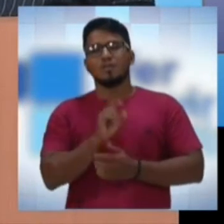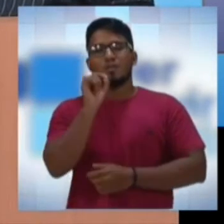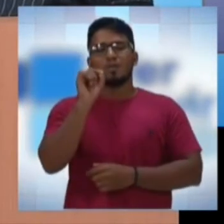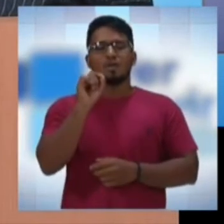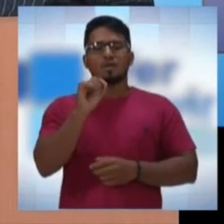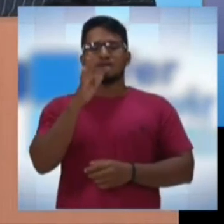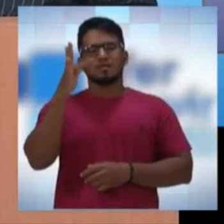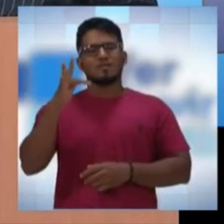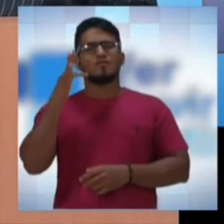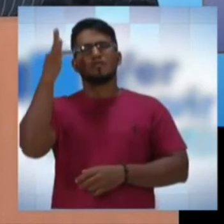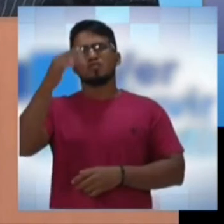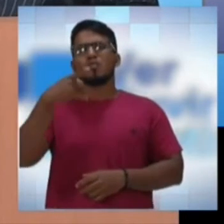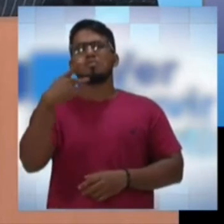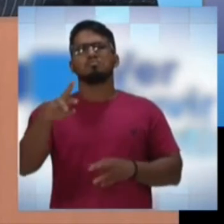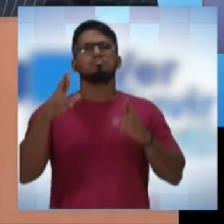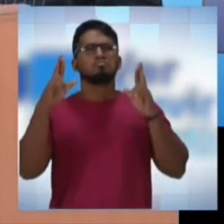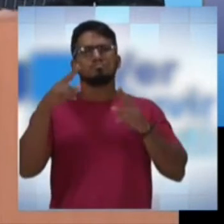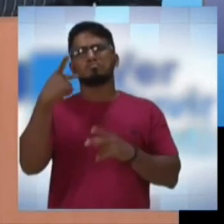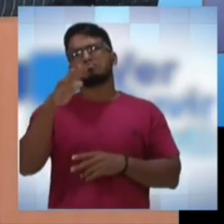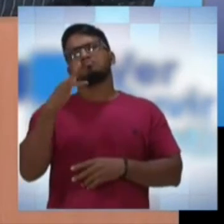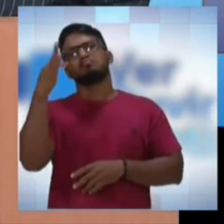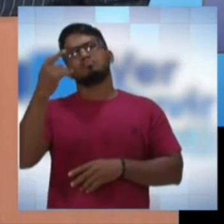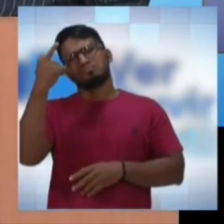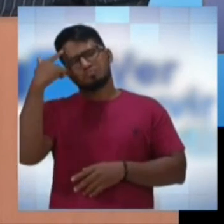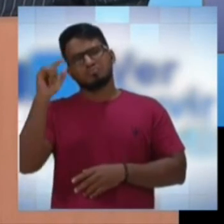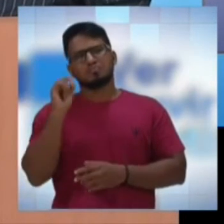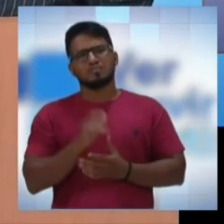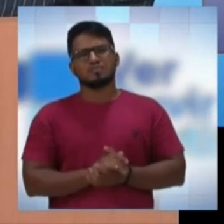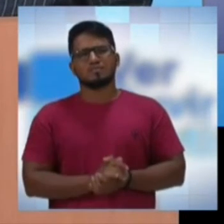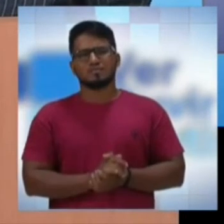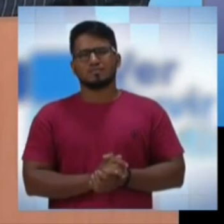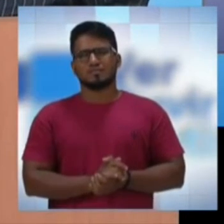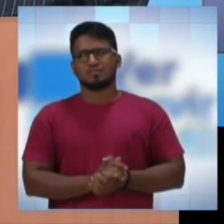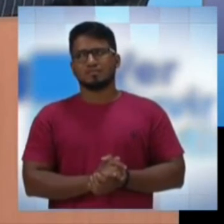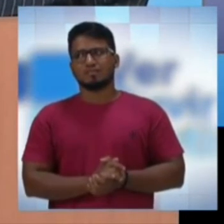objetivo no que diz respeito ao futuro? Qual é a perspectiva de futuro para você?